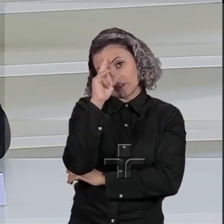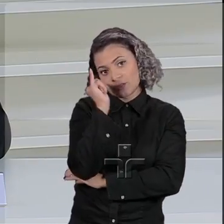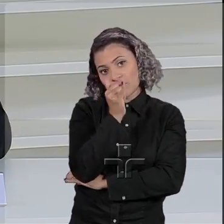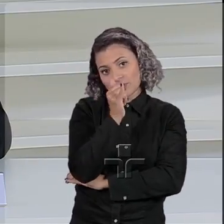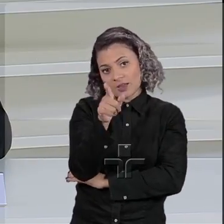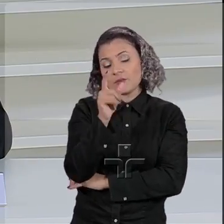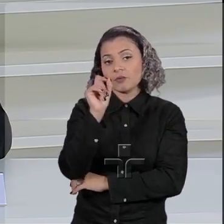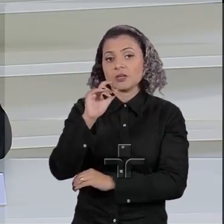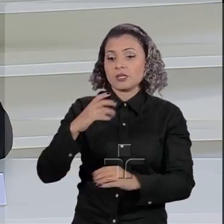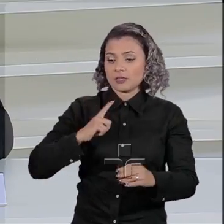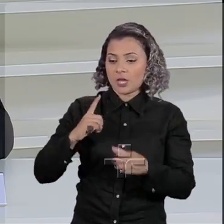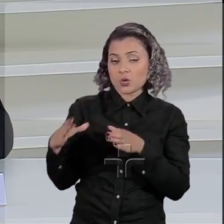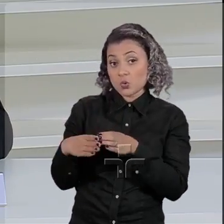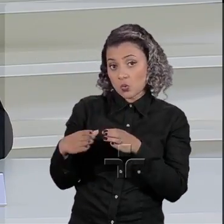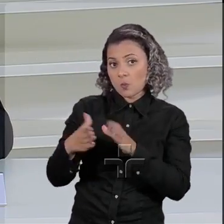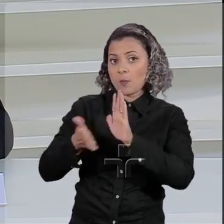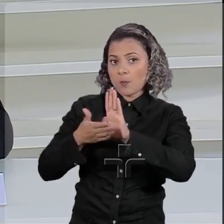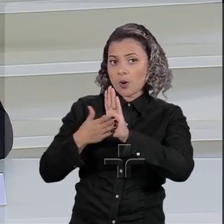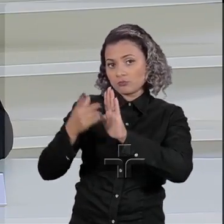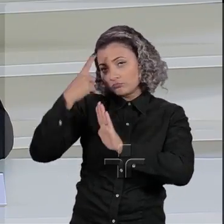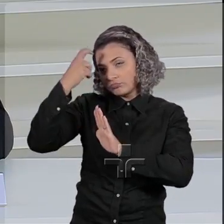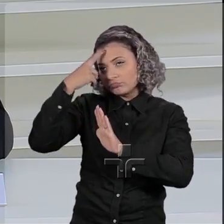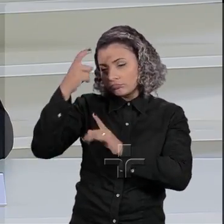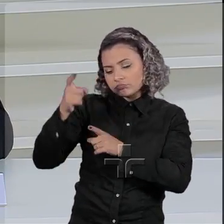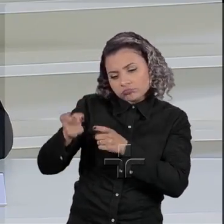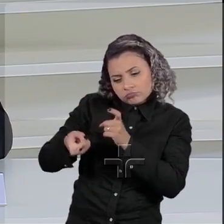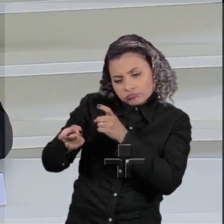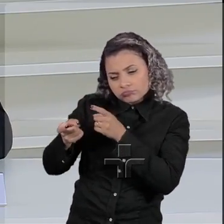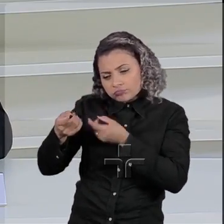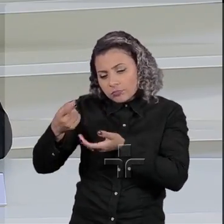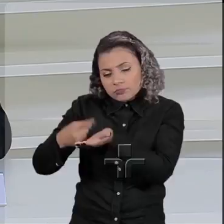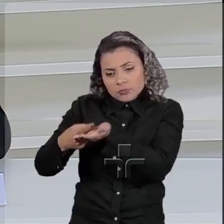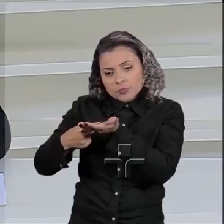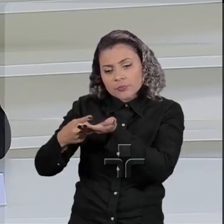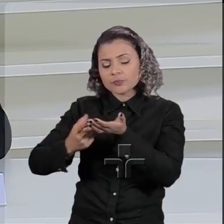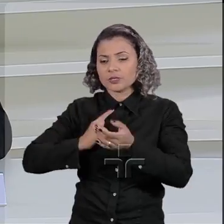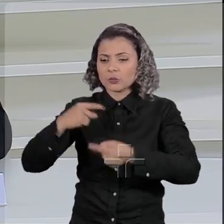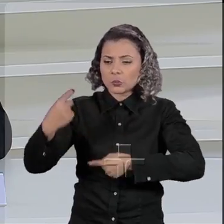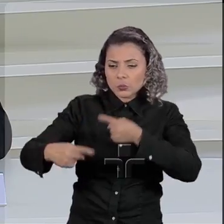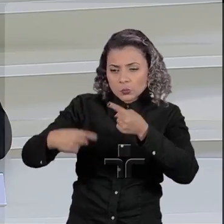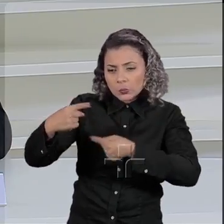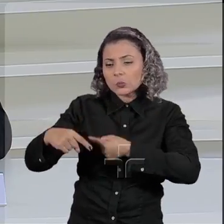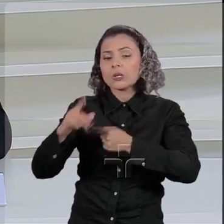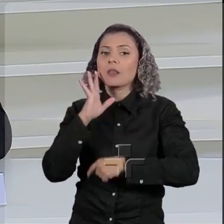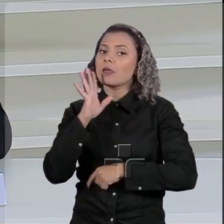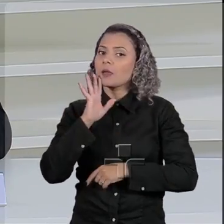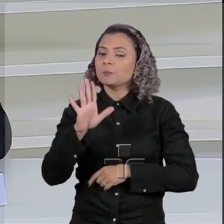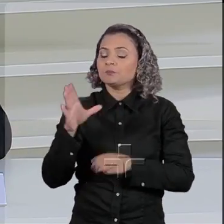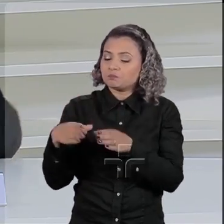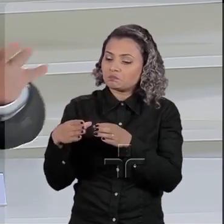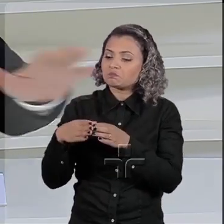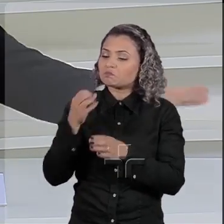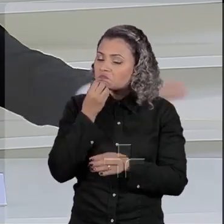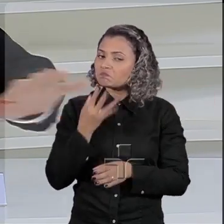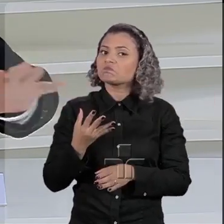grupo, que é o grupo que preparou essa proposta, muito legal, com muitas discussões, um time muito